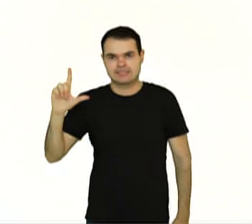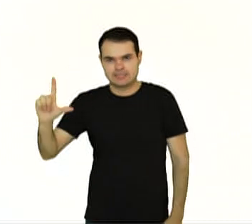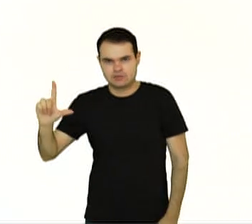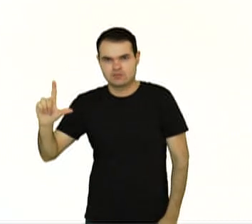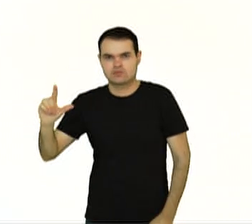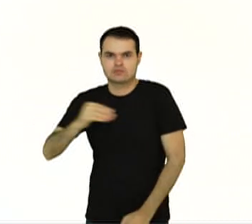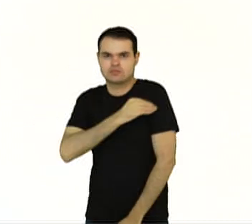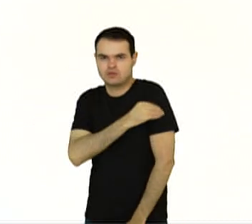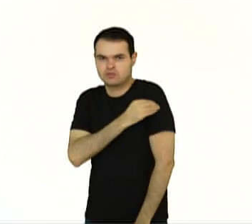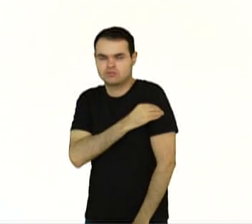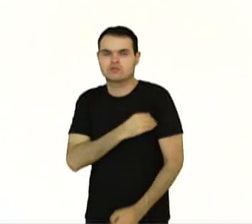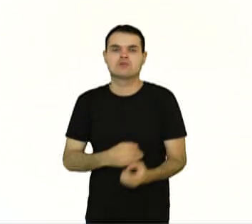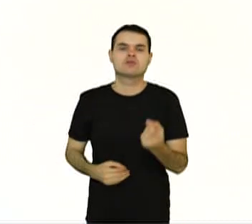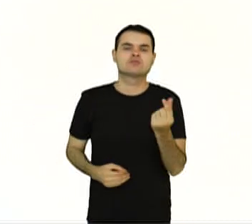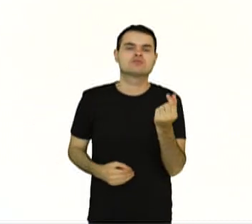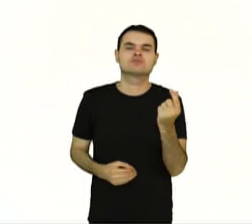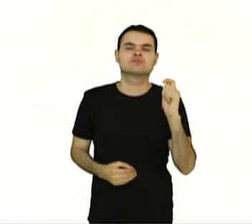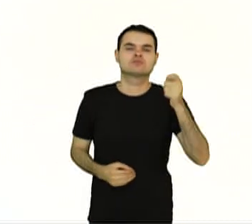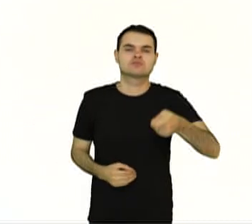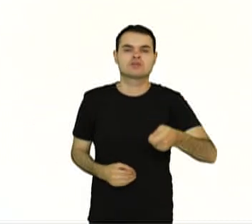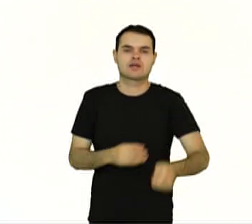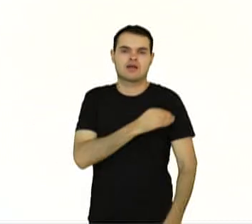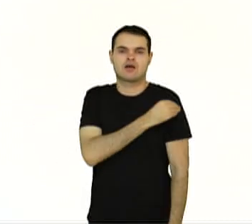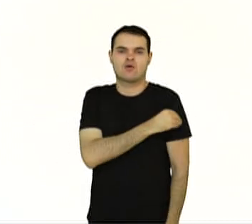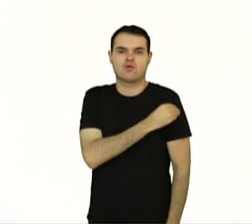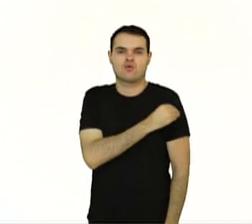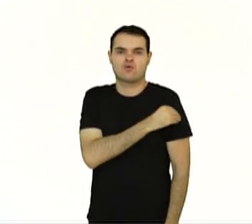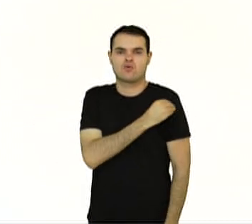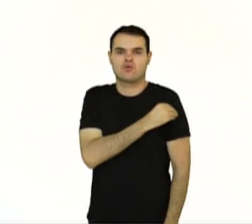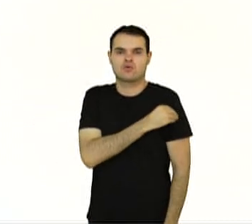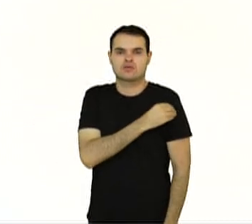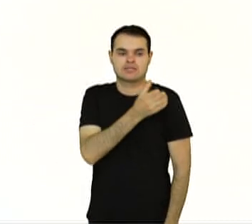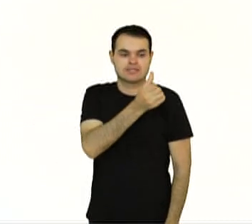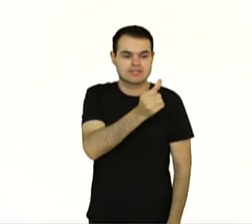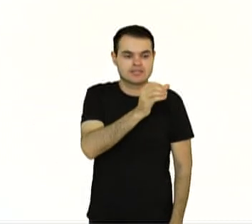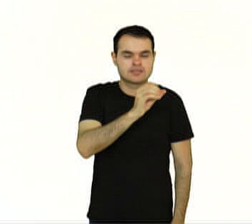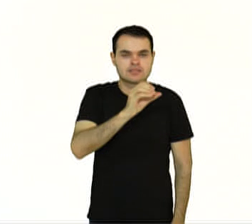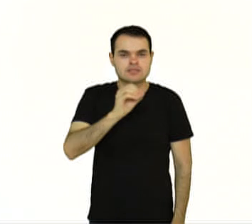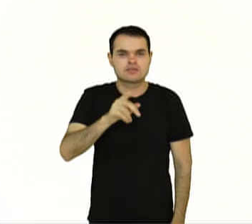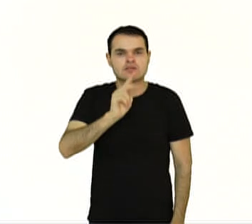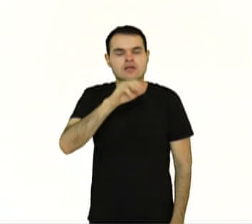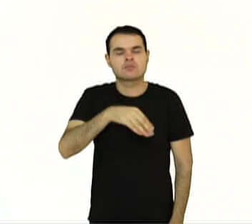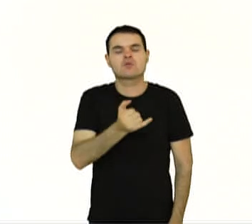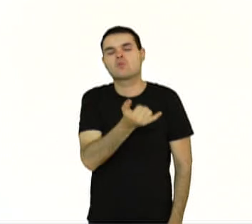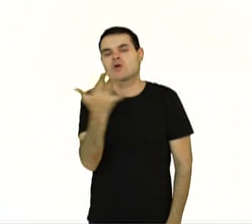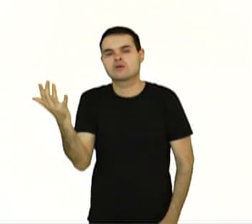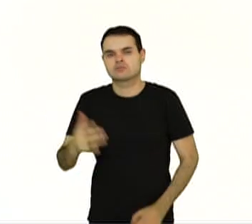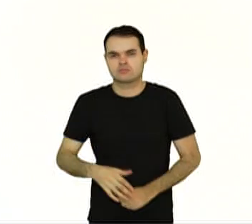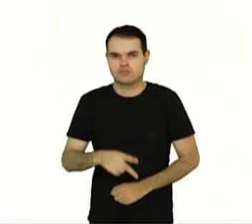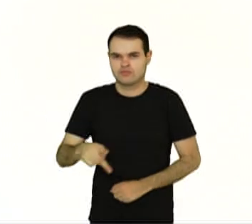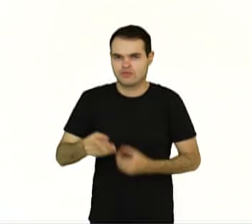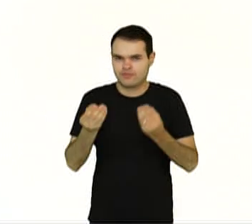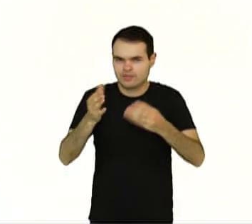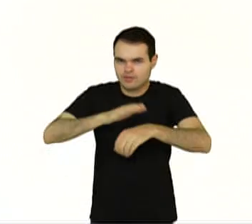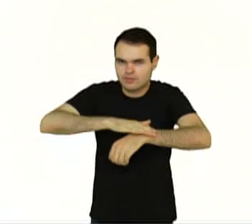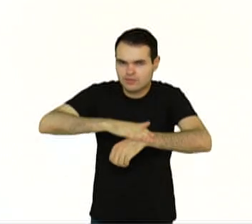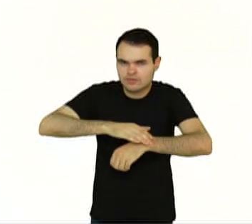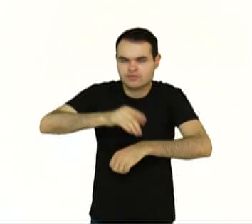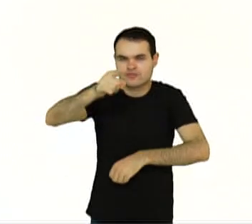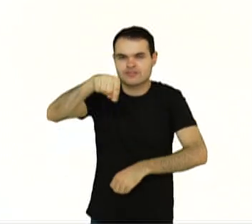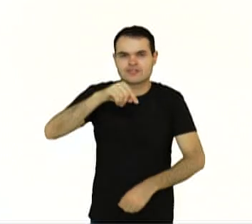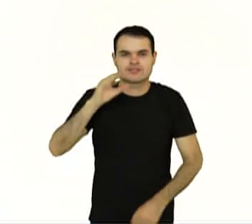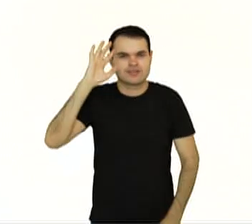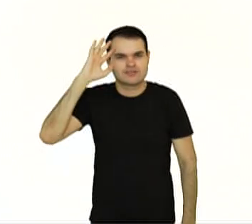Quantos reais serão gastos em álcool para percorrer 600 quilômetros? Então, a professora vai dar alguns minutinhos para